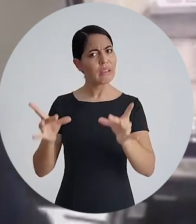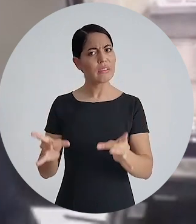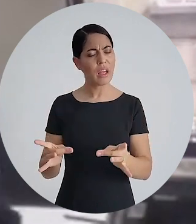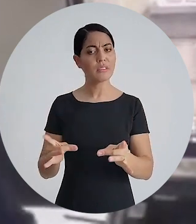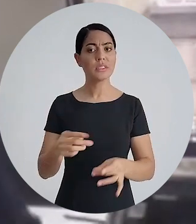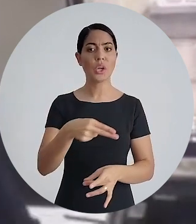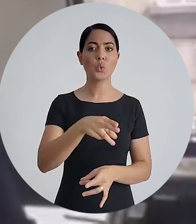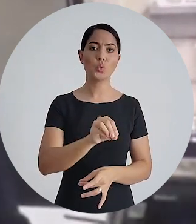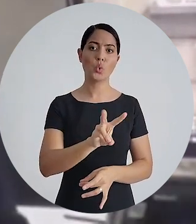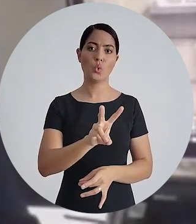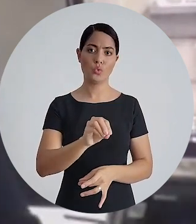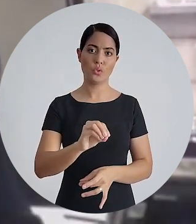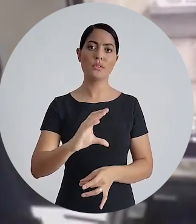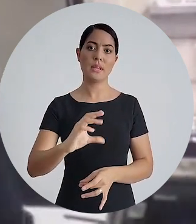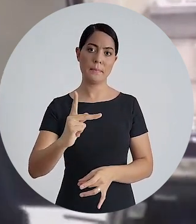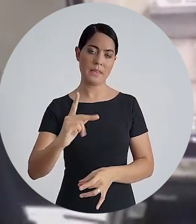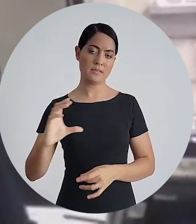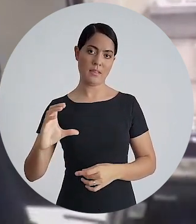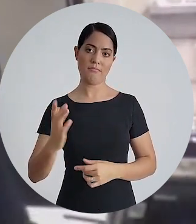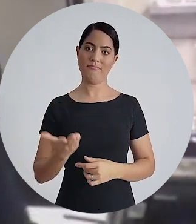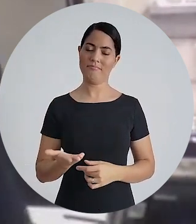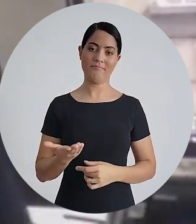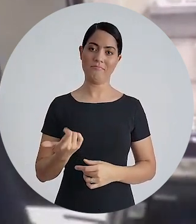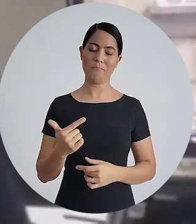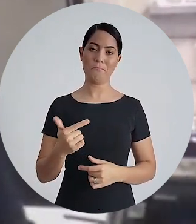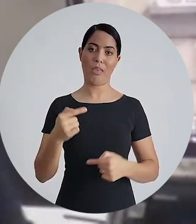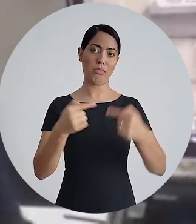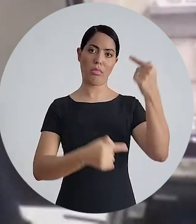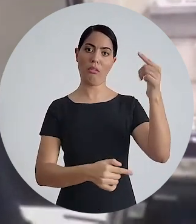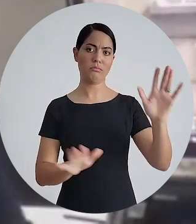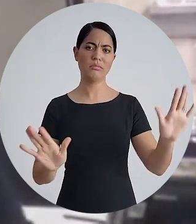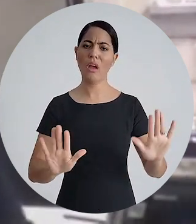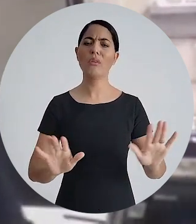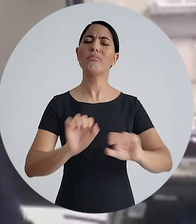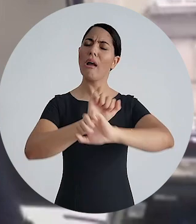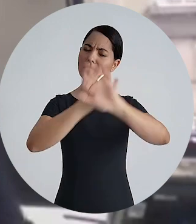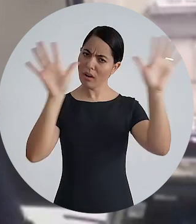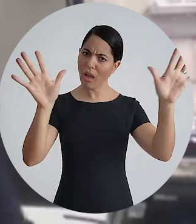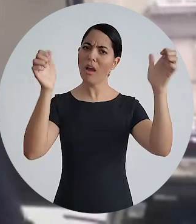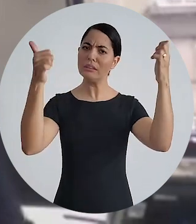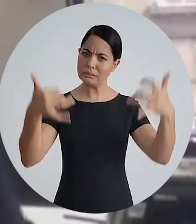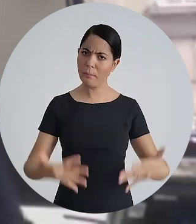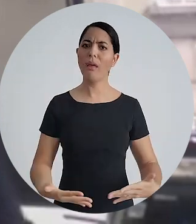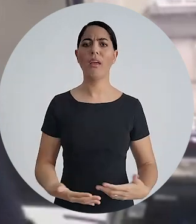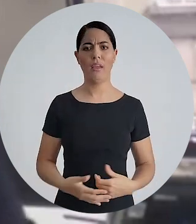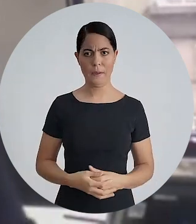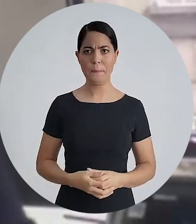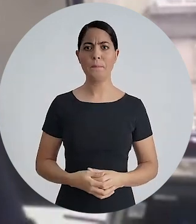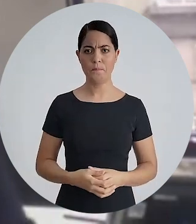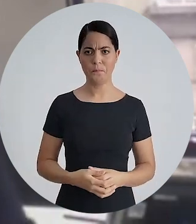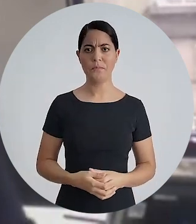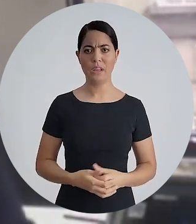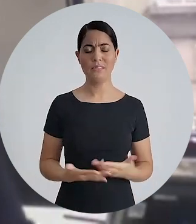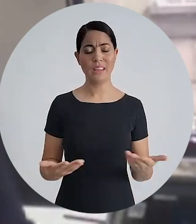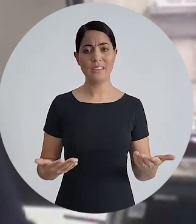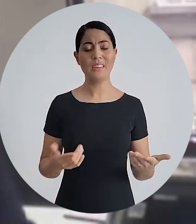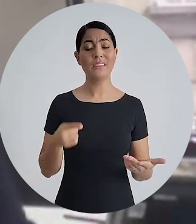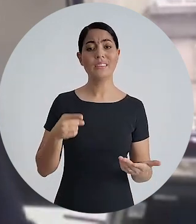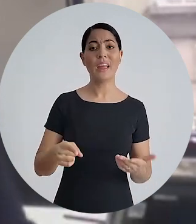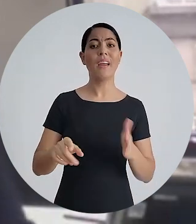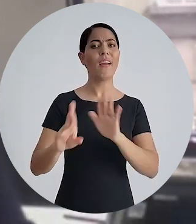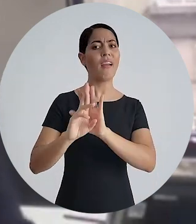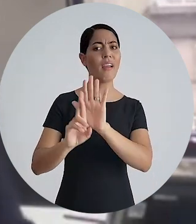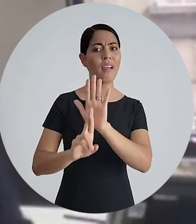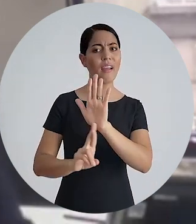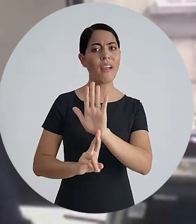didático, diga-se de passagem, do novo Código de Processo Civil. Não é nenhuma questão mais... O novo Código de Processo Civil, sobre